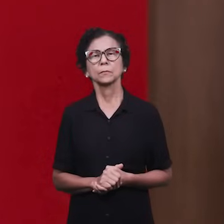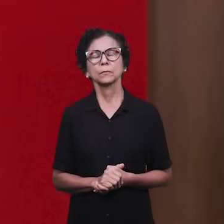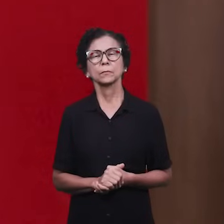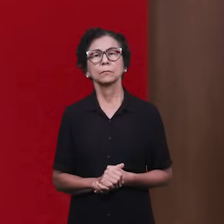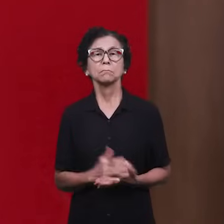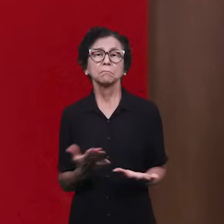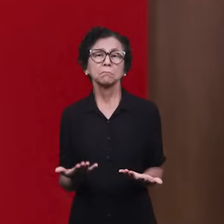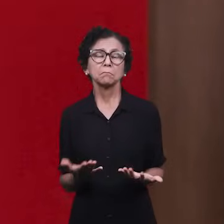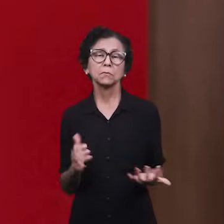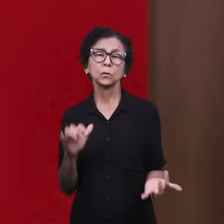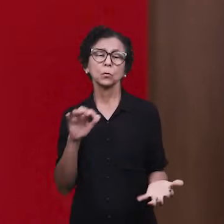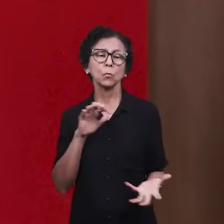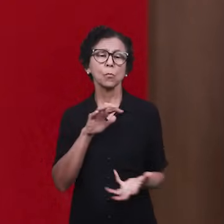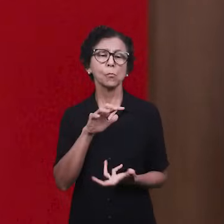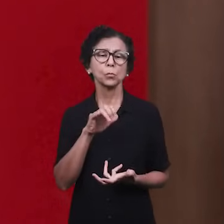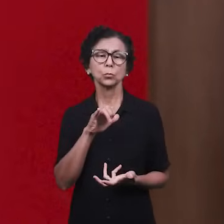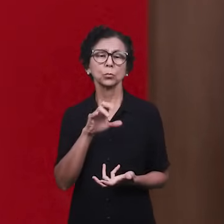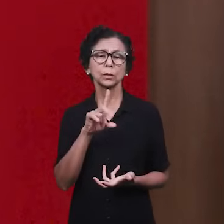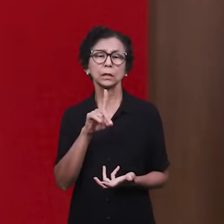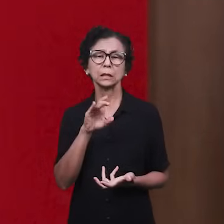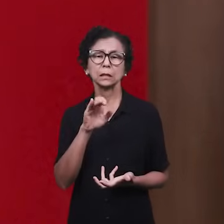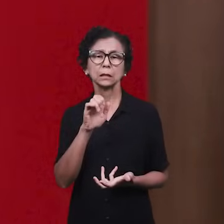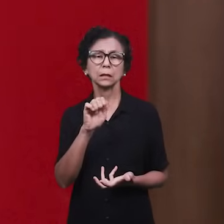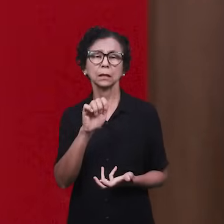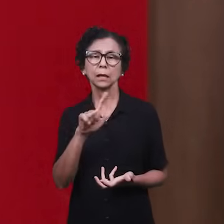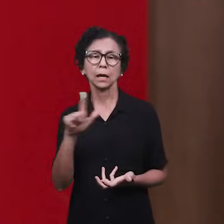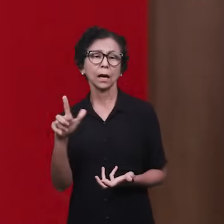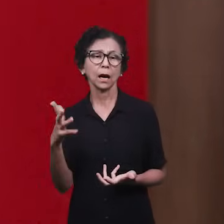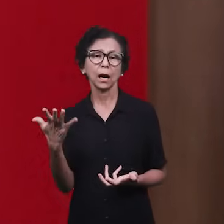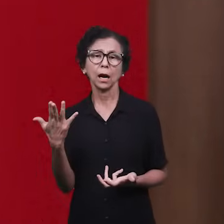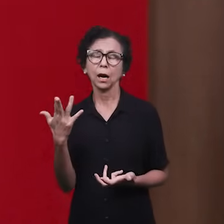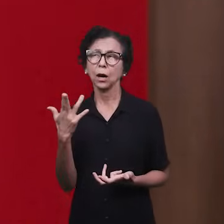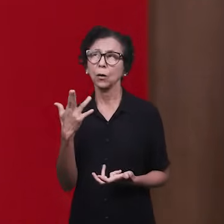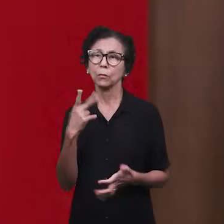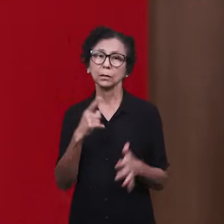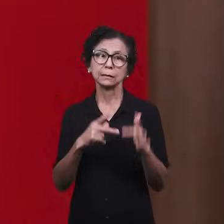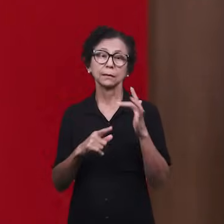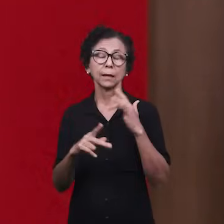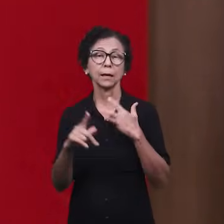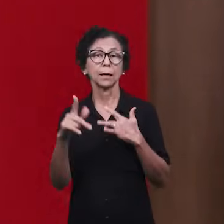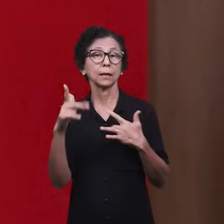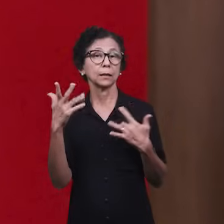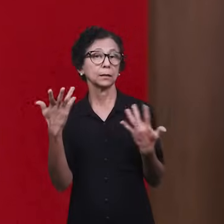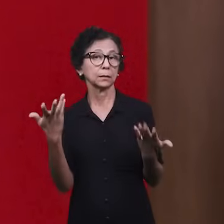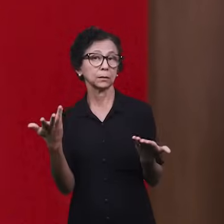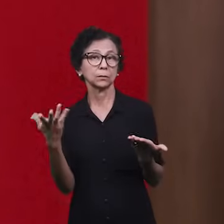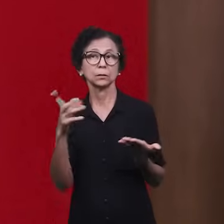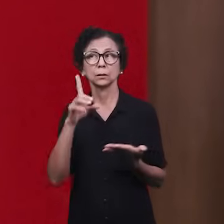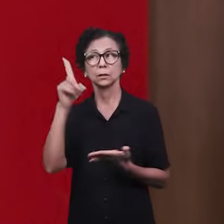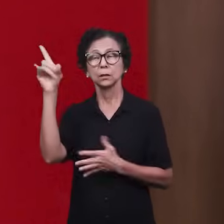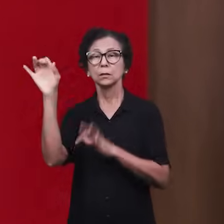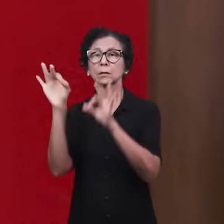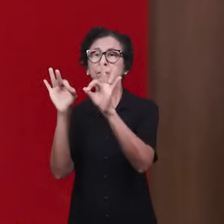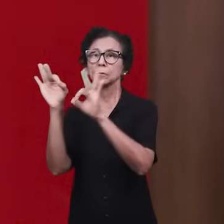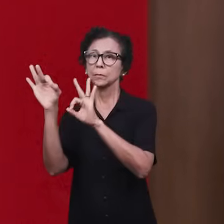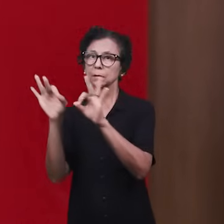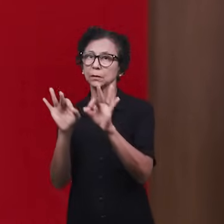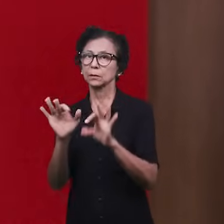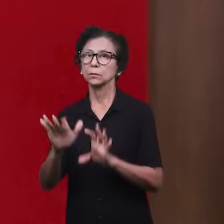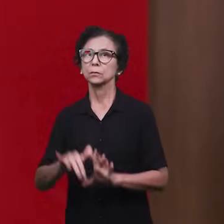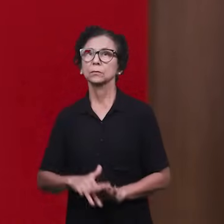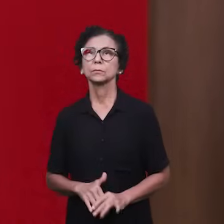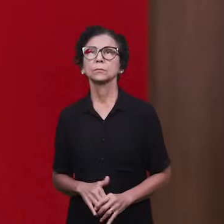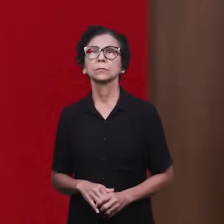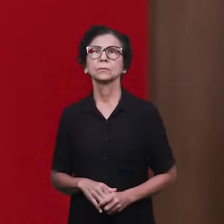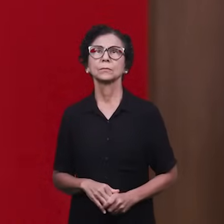fez exatamente isso. Ele considerou que o mundo ideal era um mundo que era uma eternidade, aquilo que Deus tinha preparado. E,